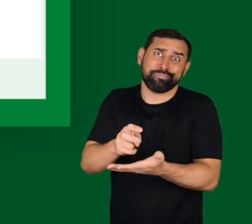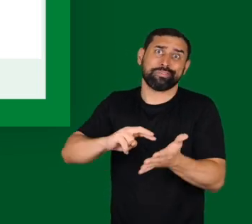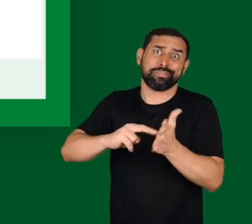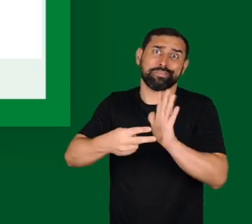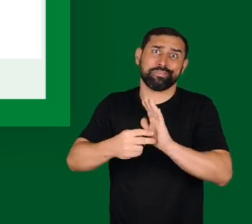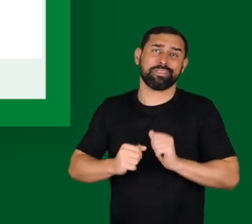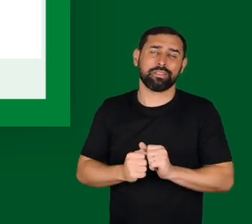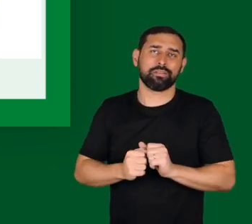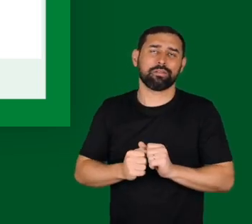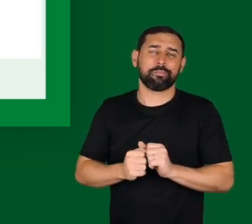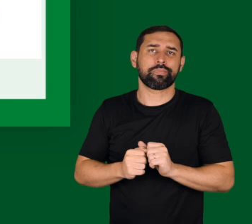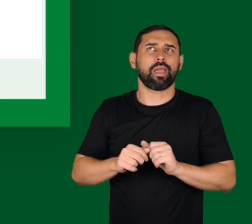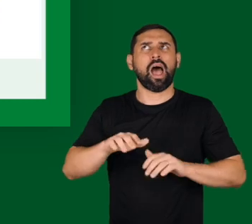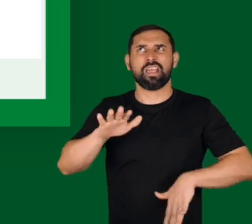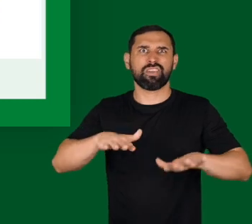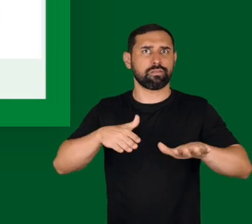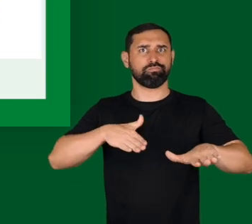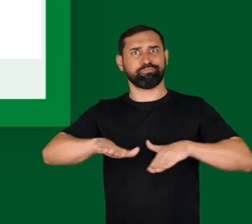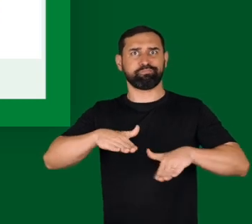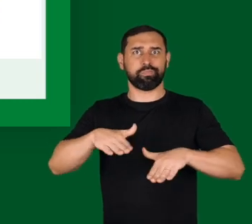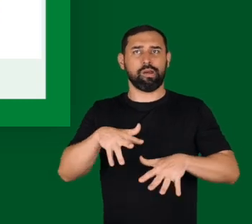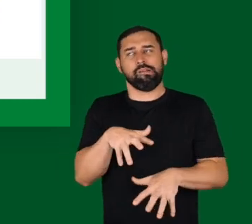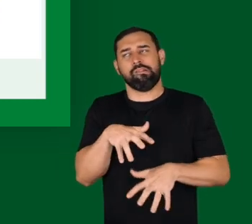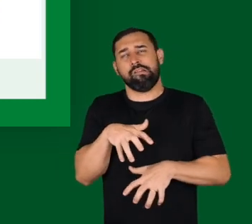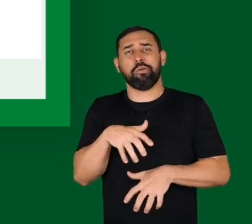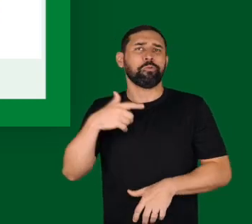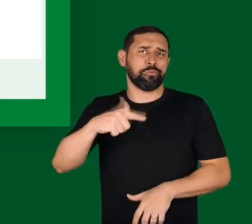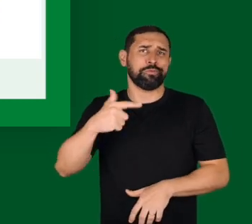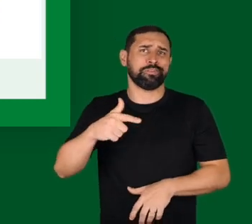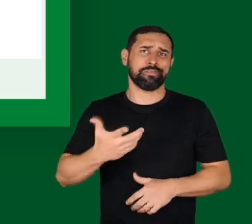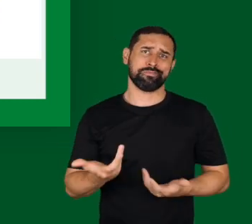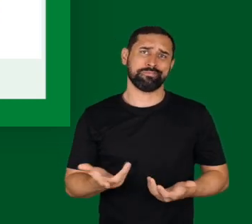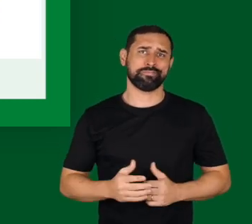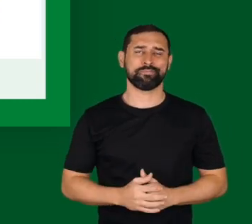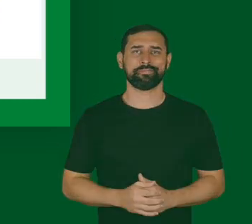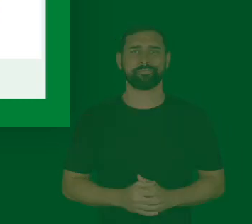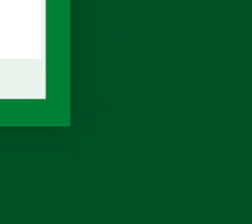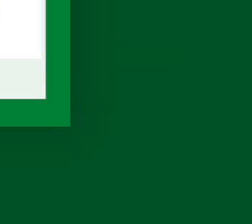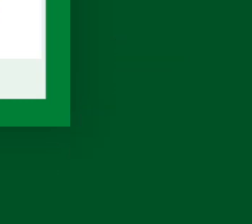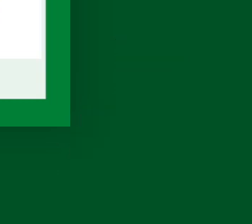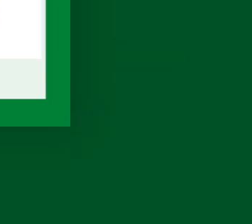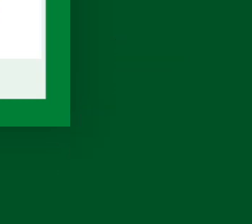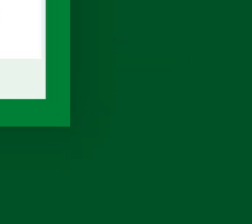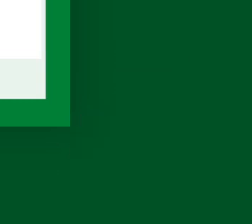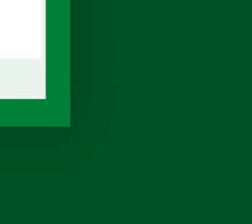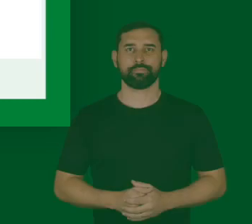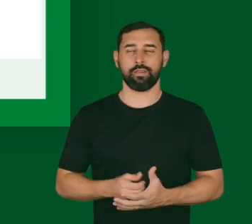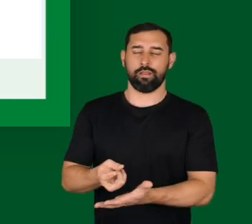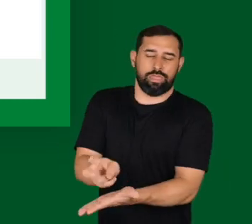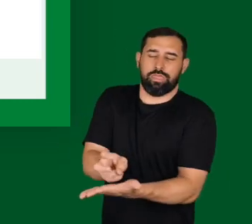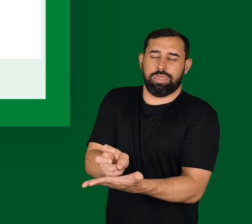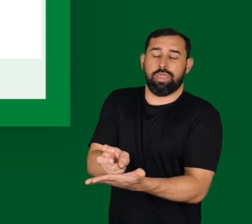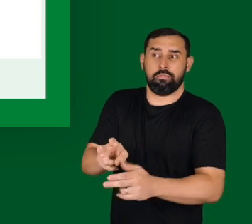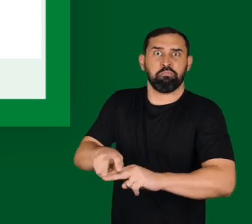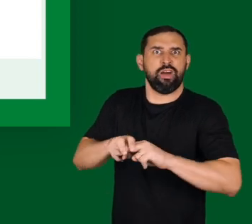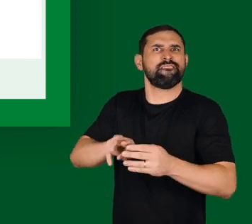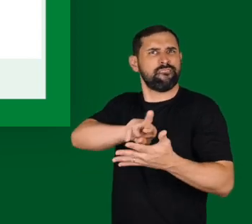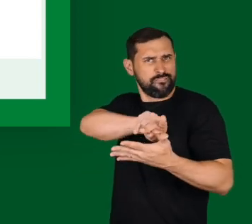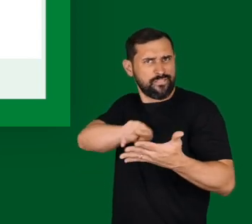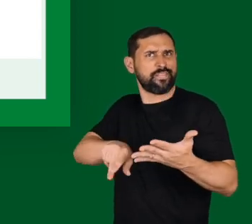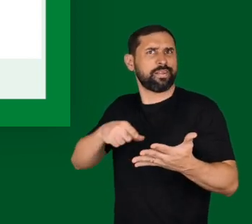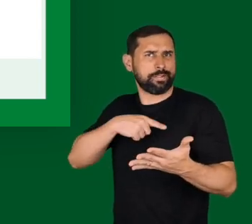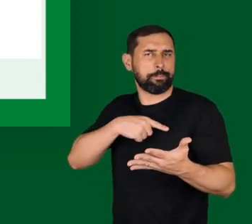haver na sua construção movimentos estereotipados ou involuntários, ok? Então, as causas